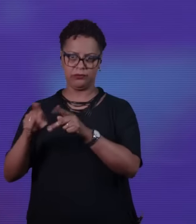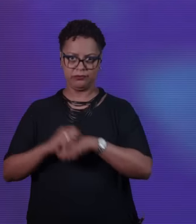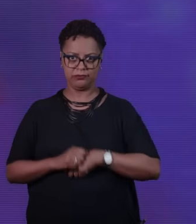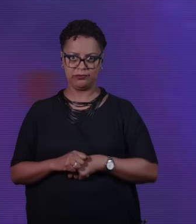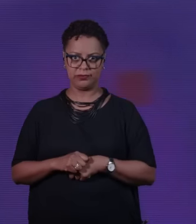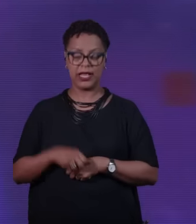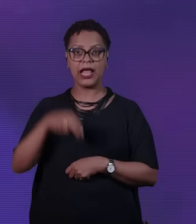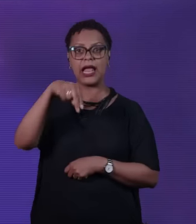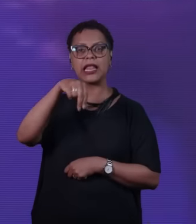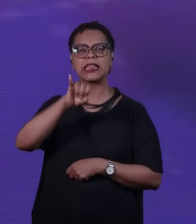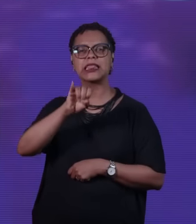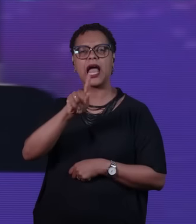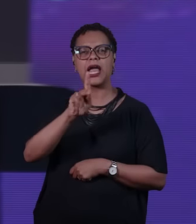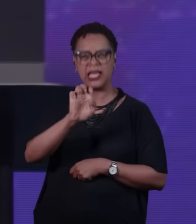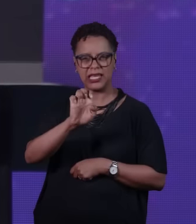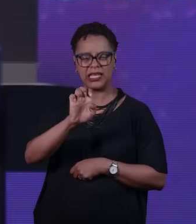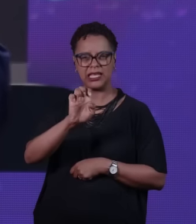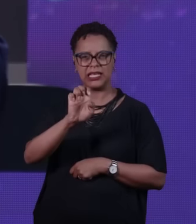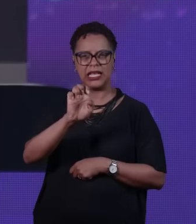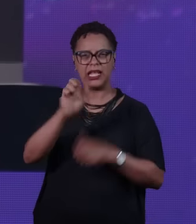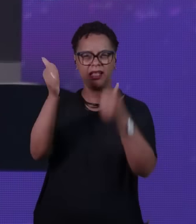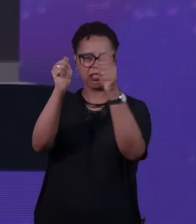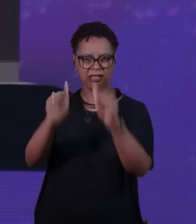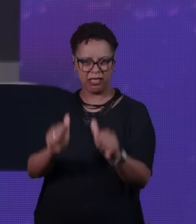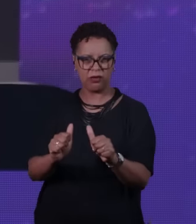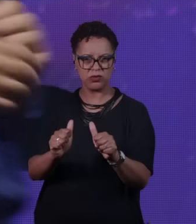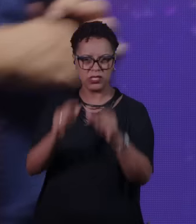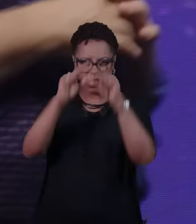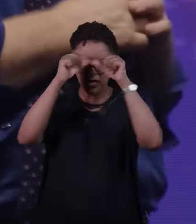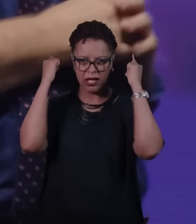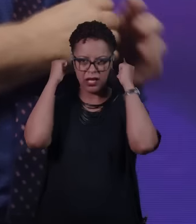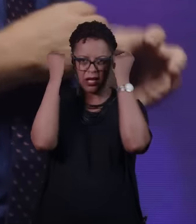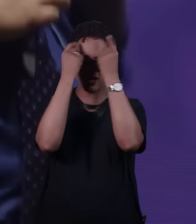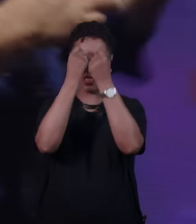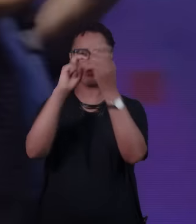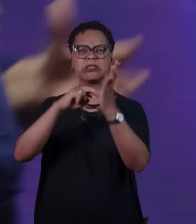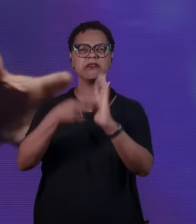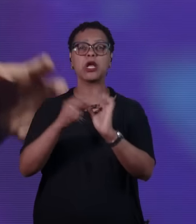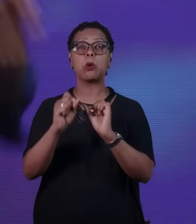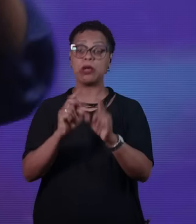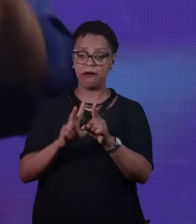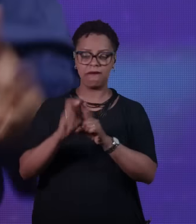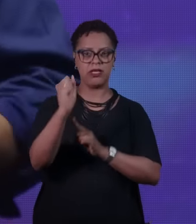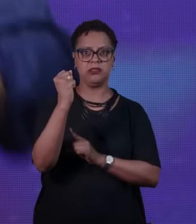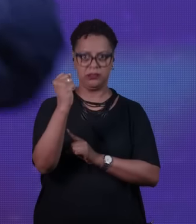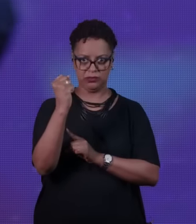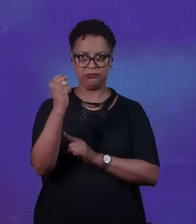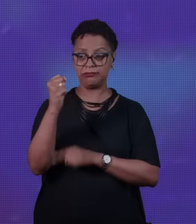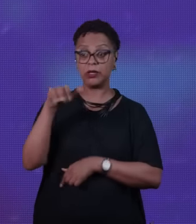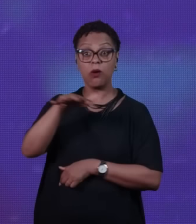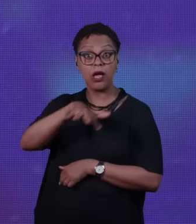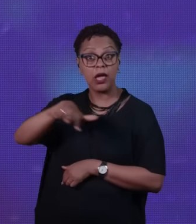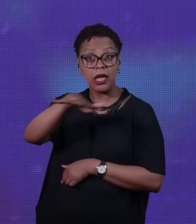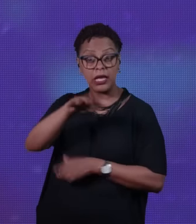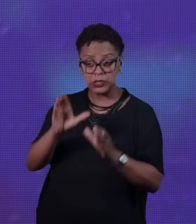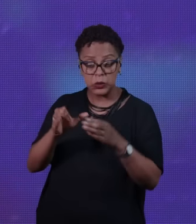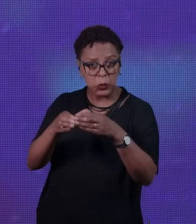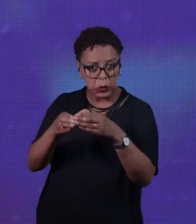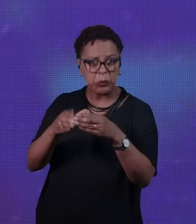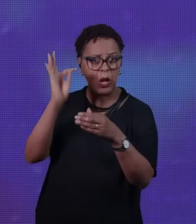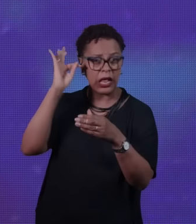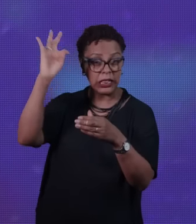do deus grego, vem daí, os vencedores. Os nicolaítas nada mais eram, como alguns